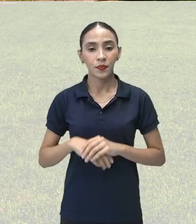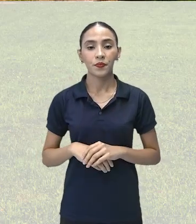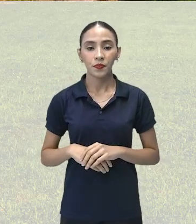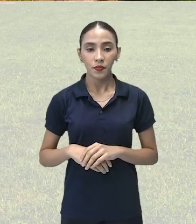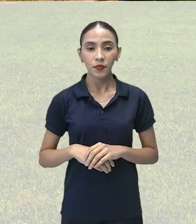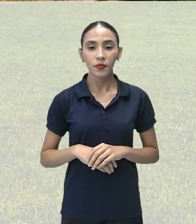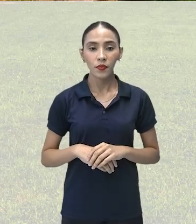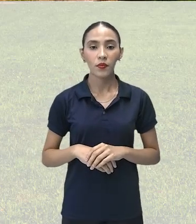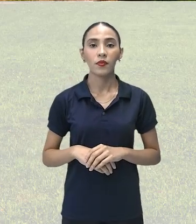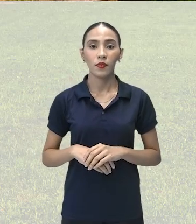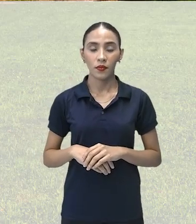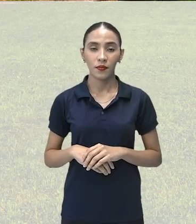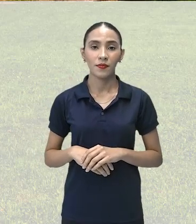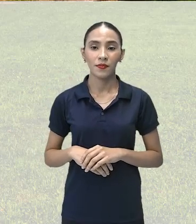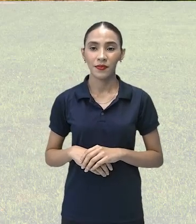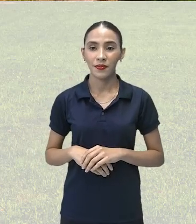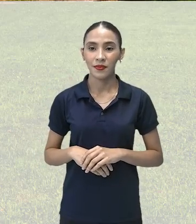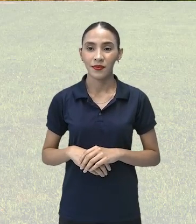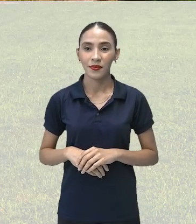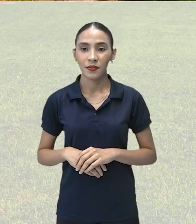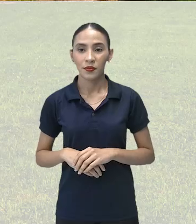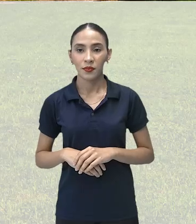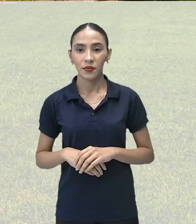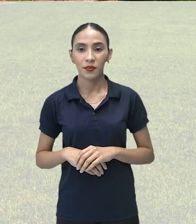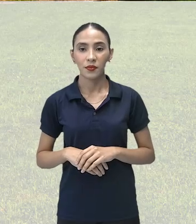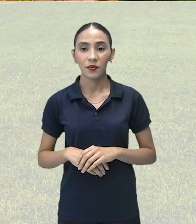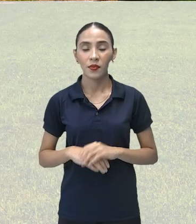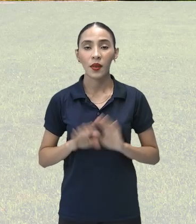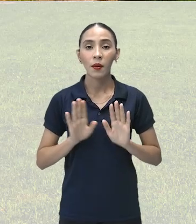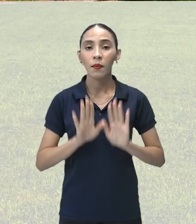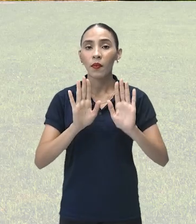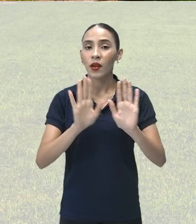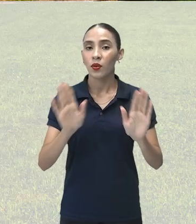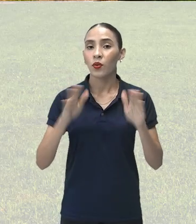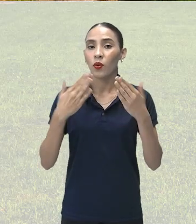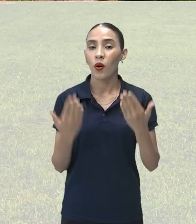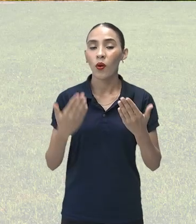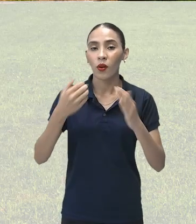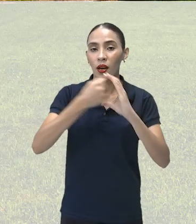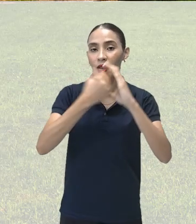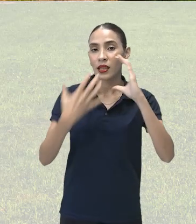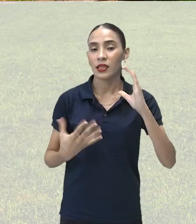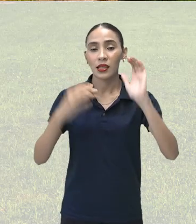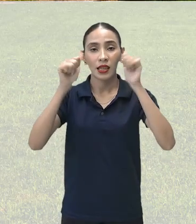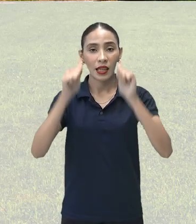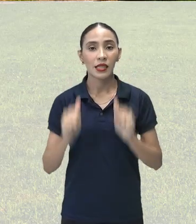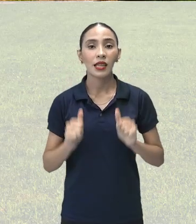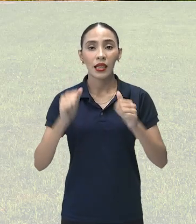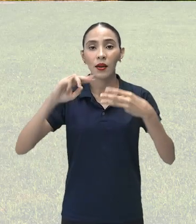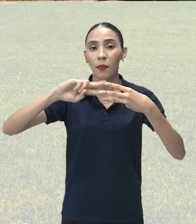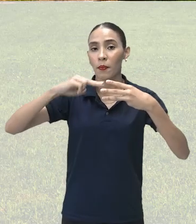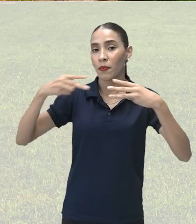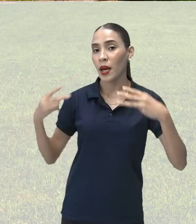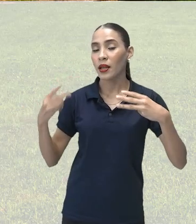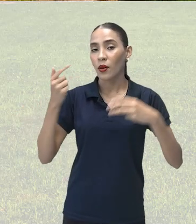semelhantes, pertencentes à mesma espécie. E quais foram as características analisadas por Mendel para a